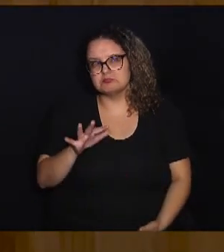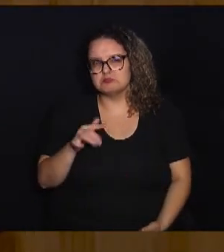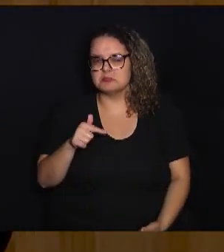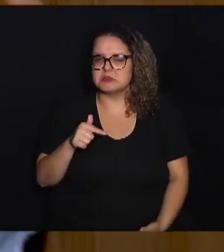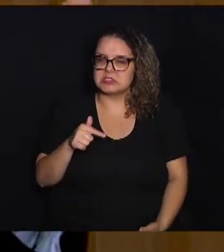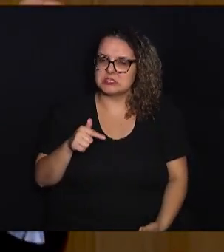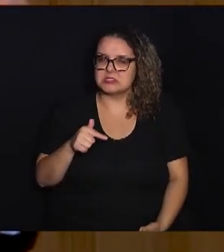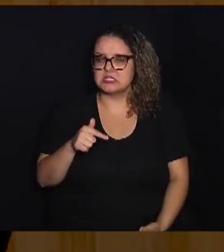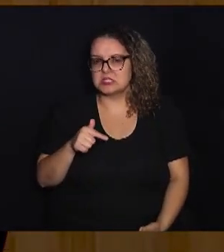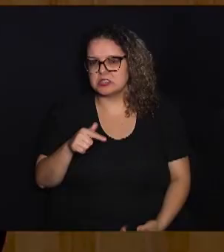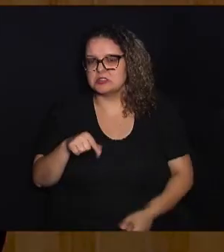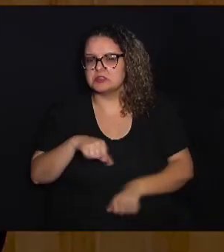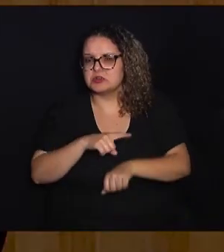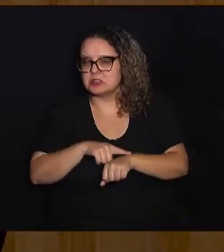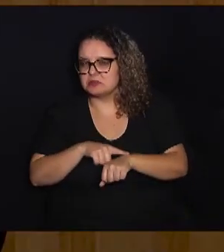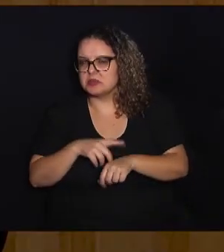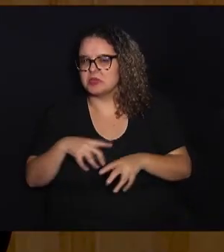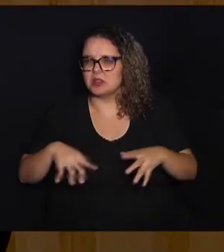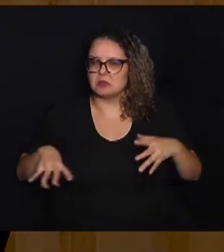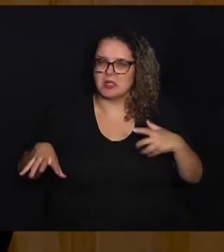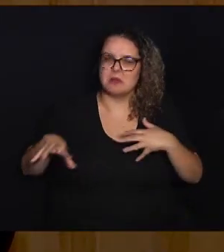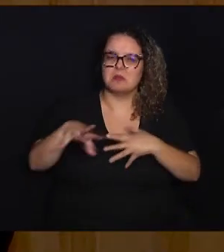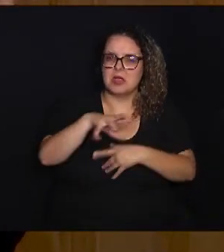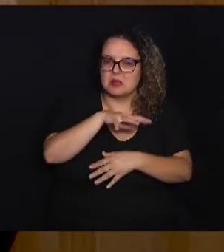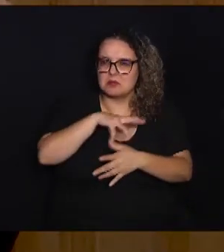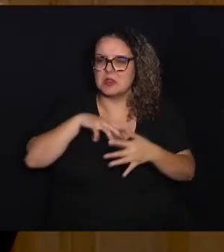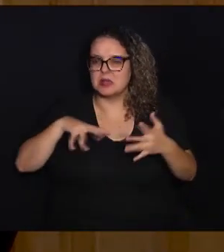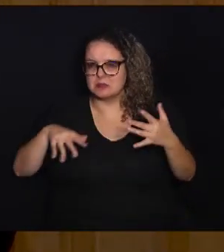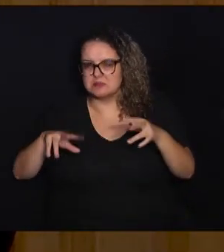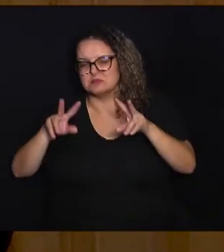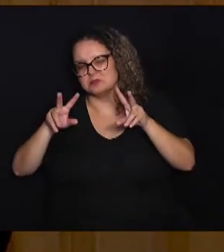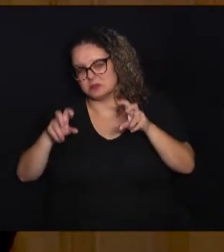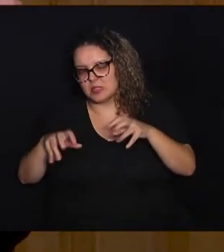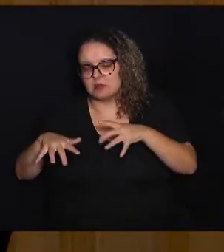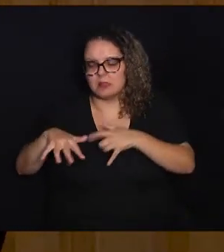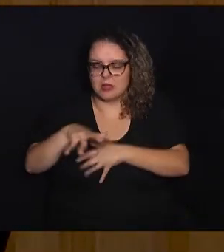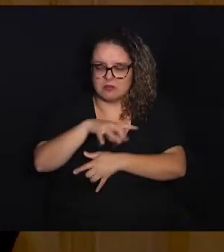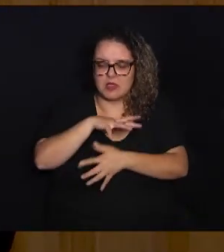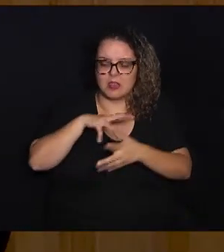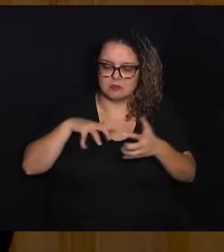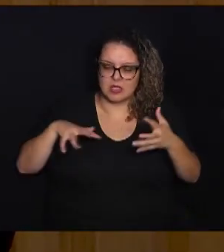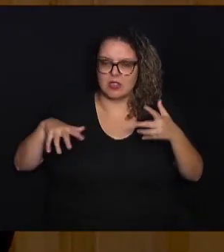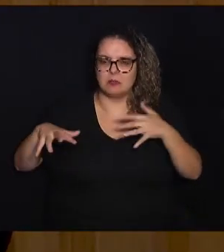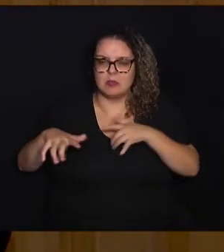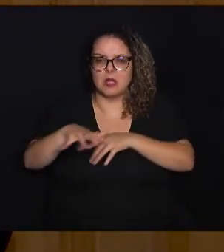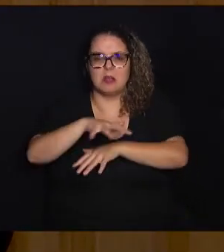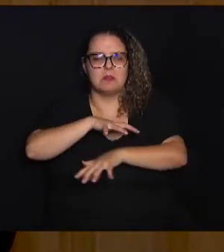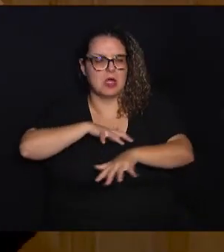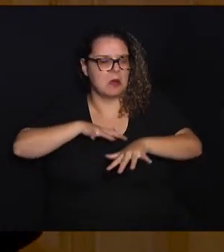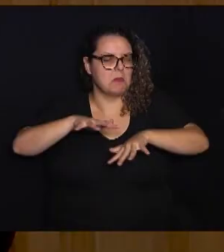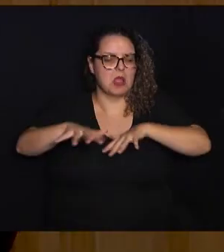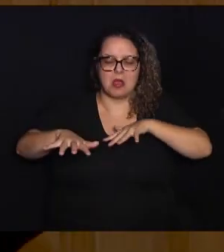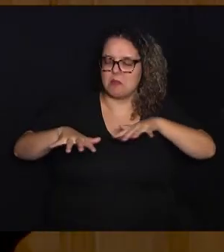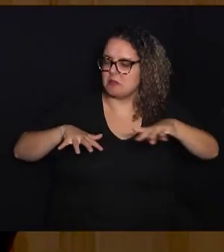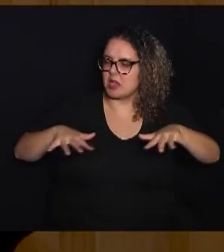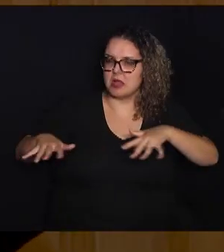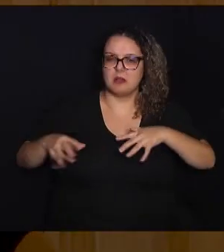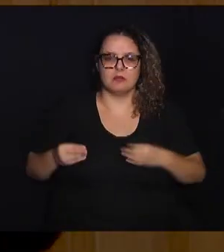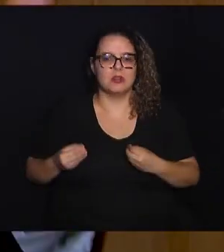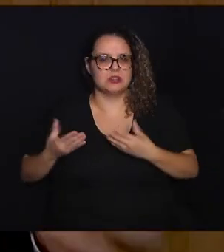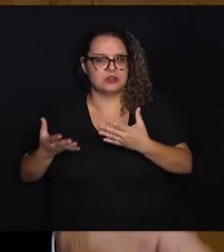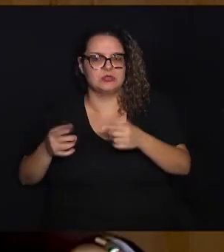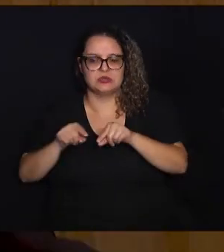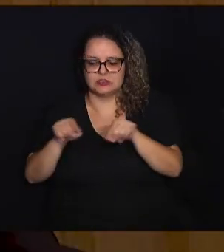horas, tem ainda aquele tumulto, digamos, tumulto no bom sentido, né? Aquele movimentação de entrega de